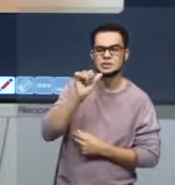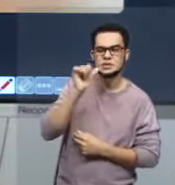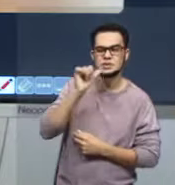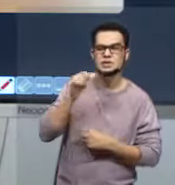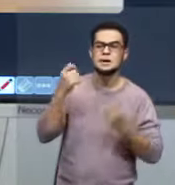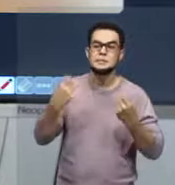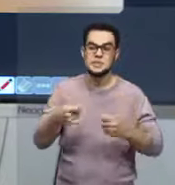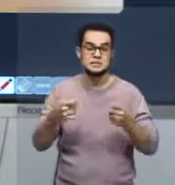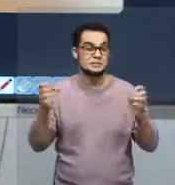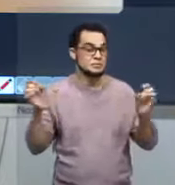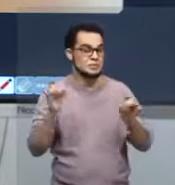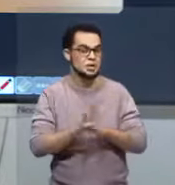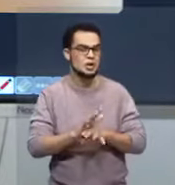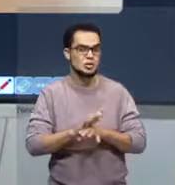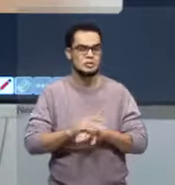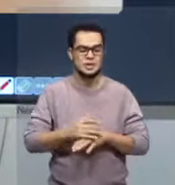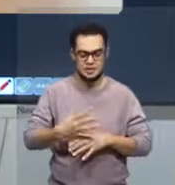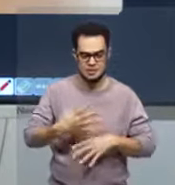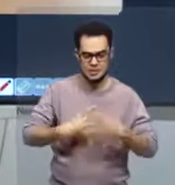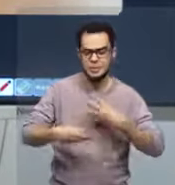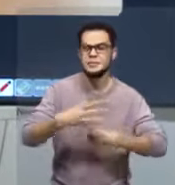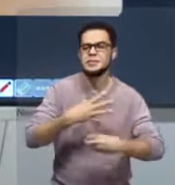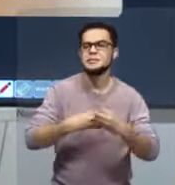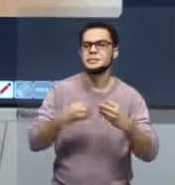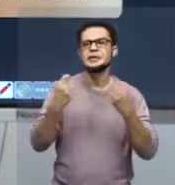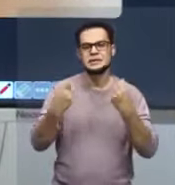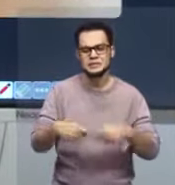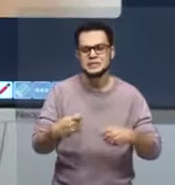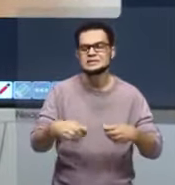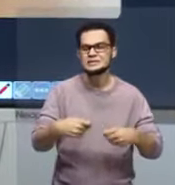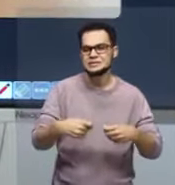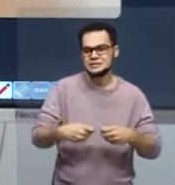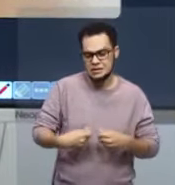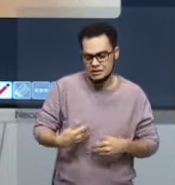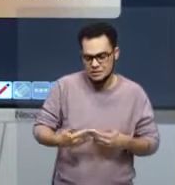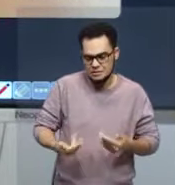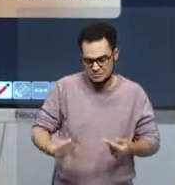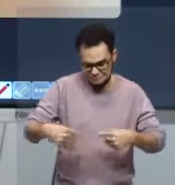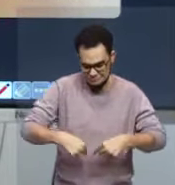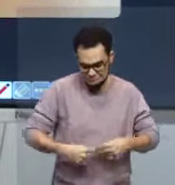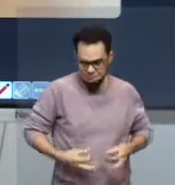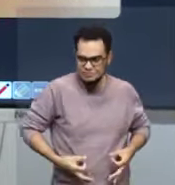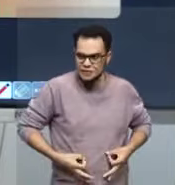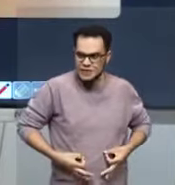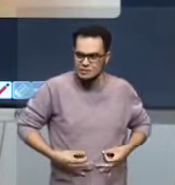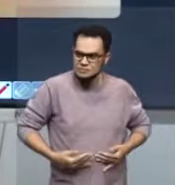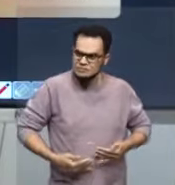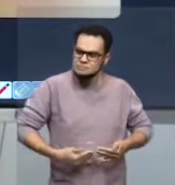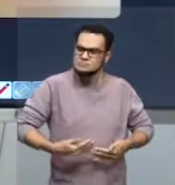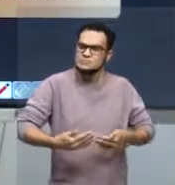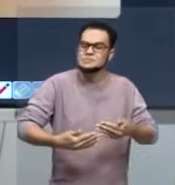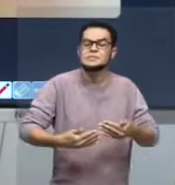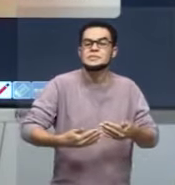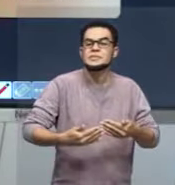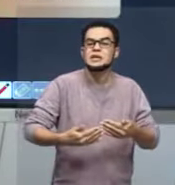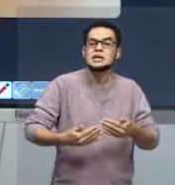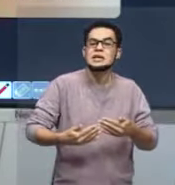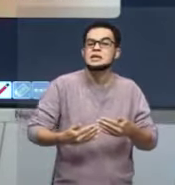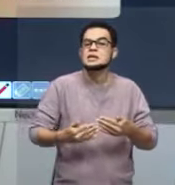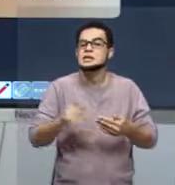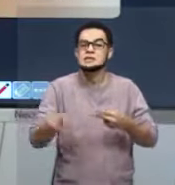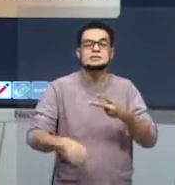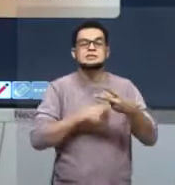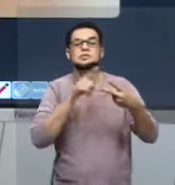ser fecundado, então ele tem que ir lá amadurecer no ovário. E o outro evento é preparar